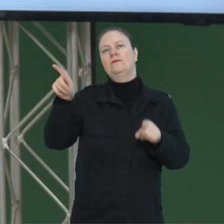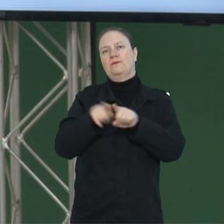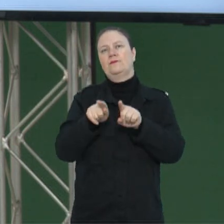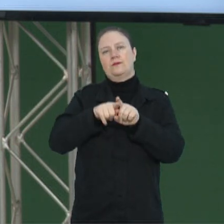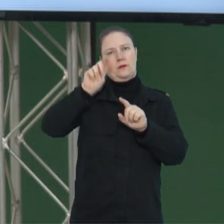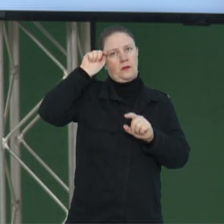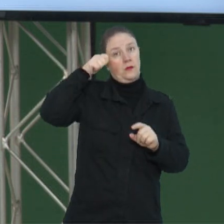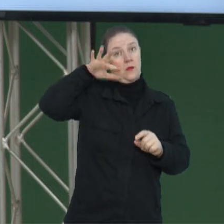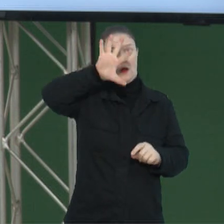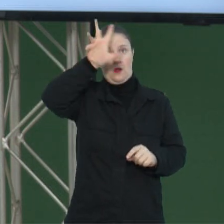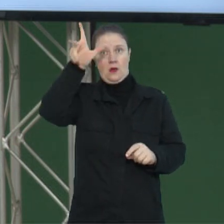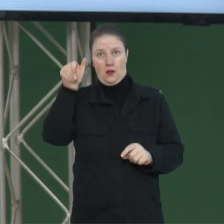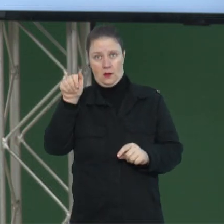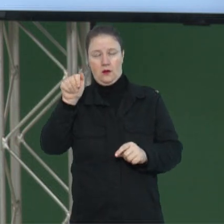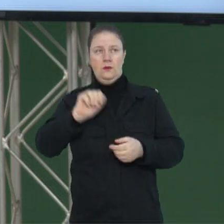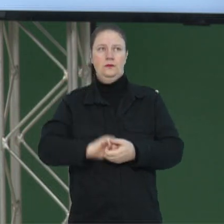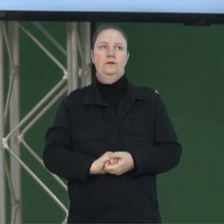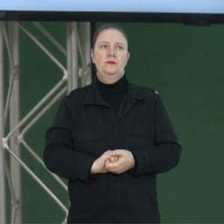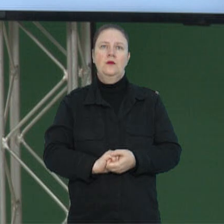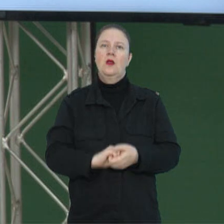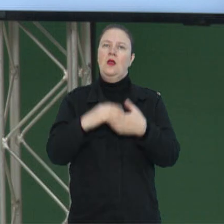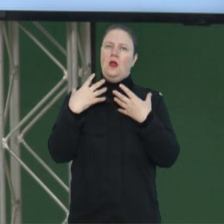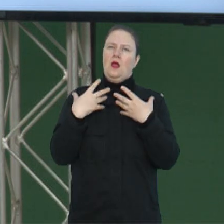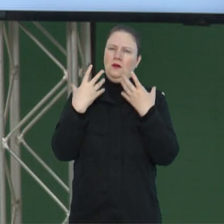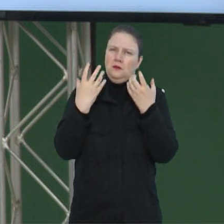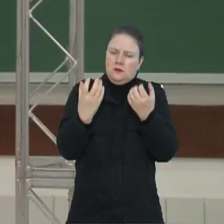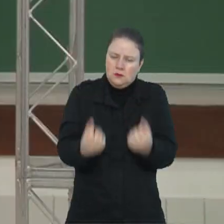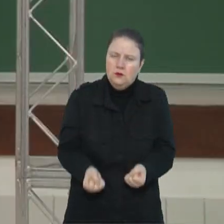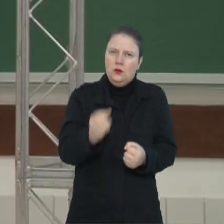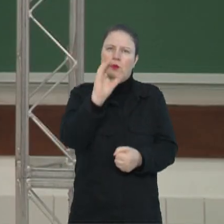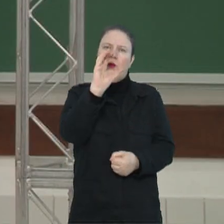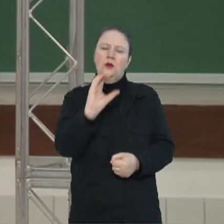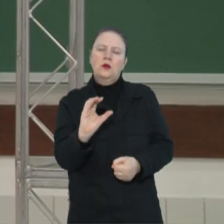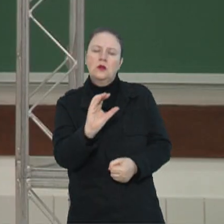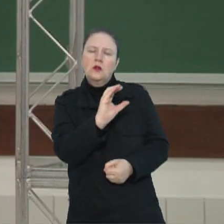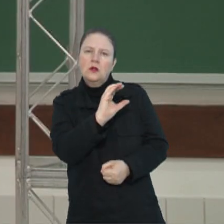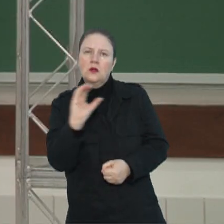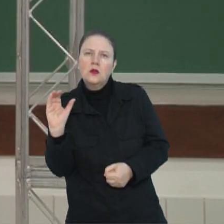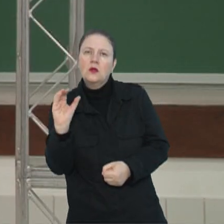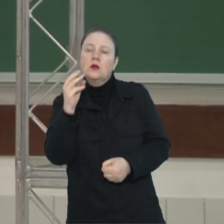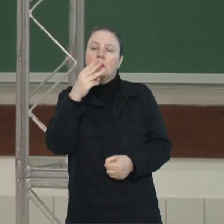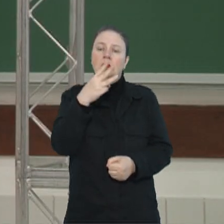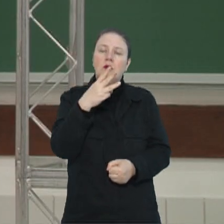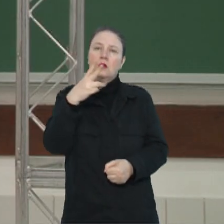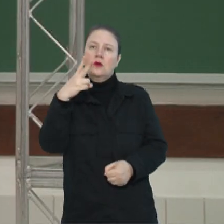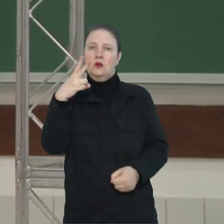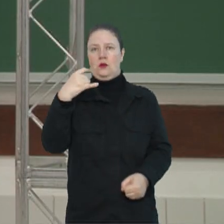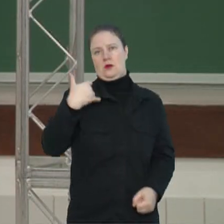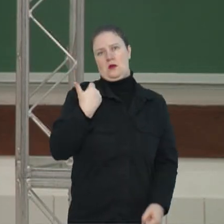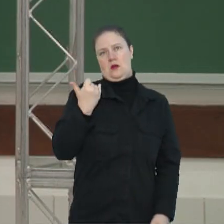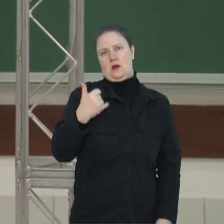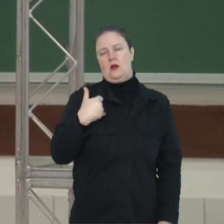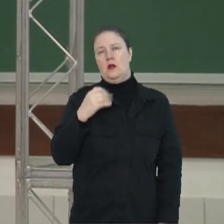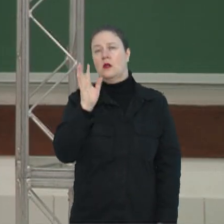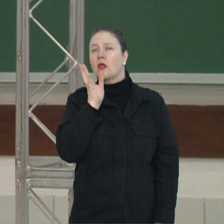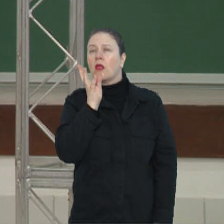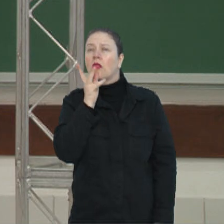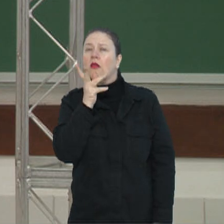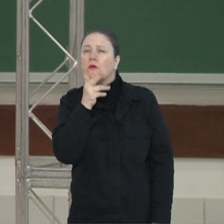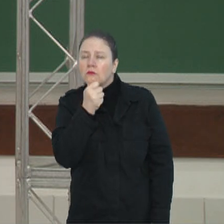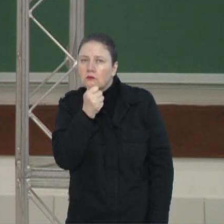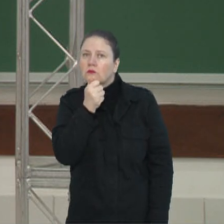converter ao cristianismo só aos 32 anos, né? Agostinho demora para se converter ao cristianismo, apesar da sua mãe já